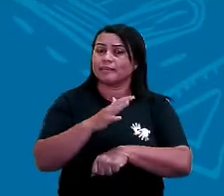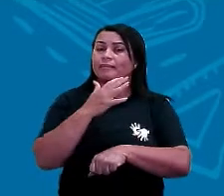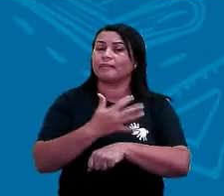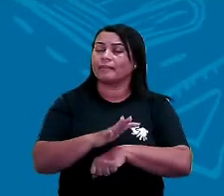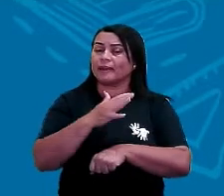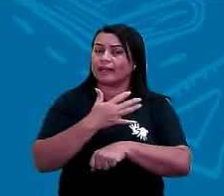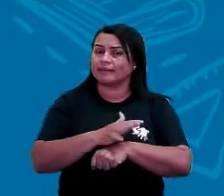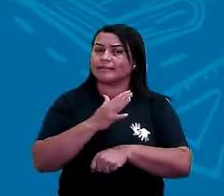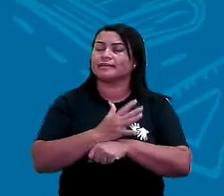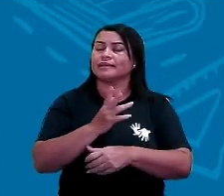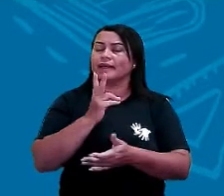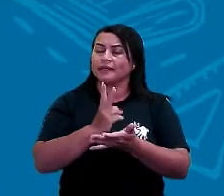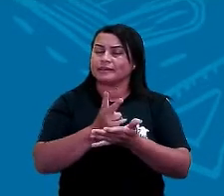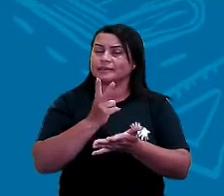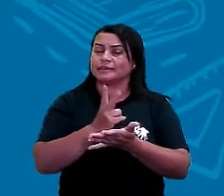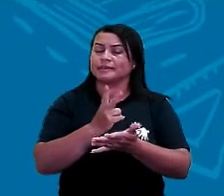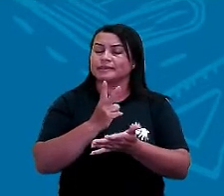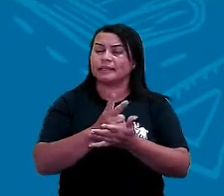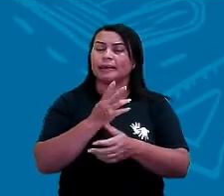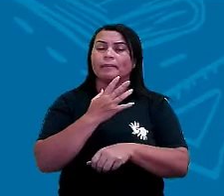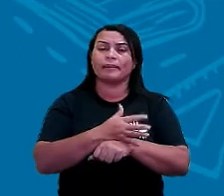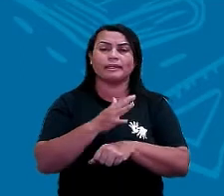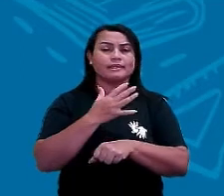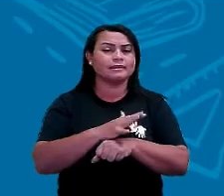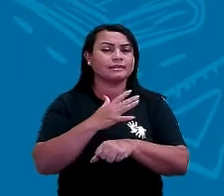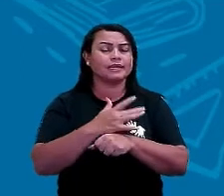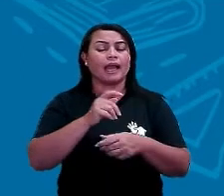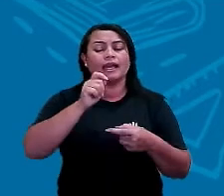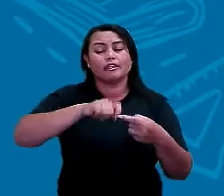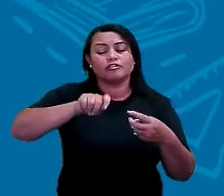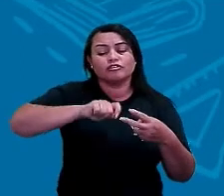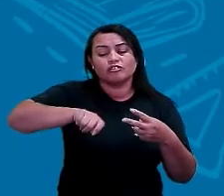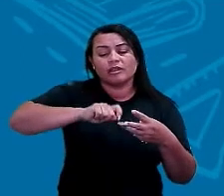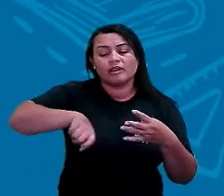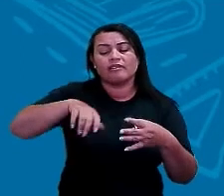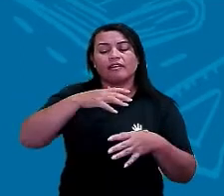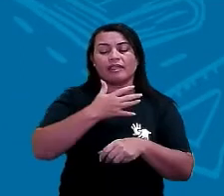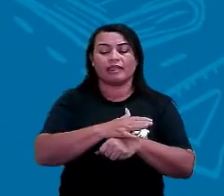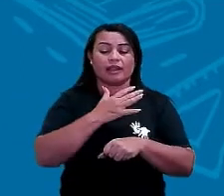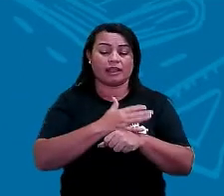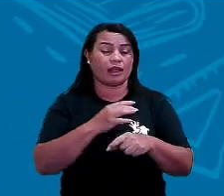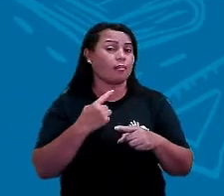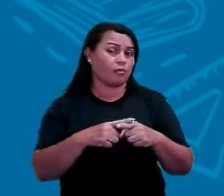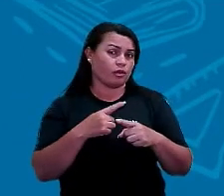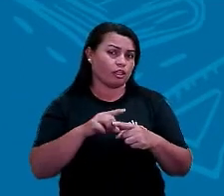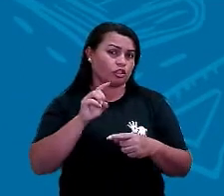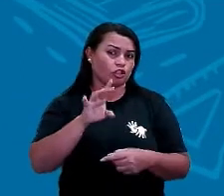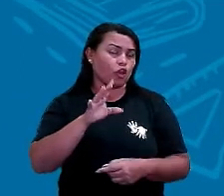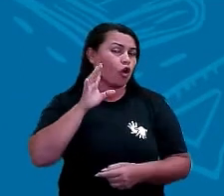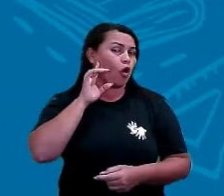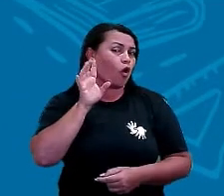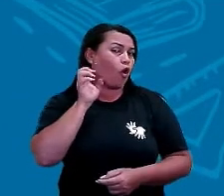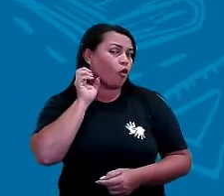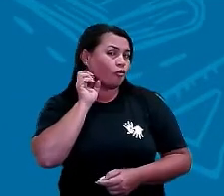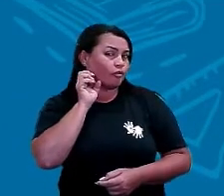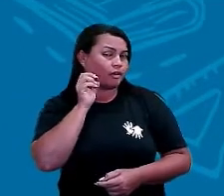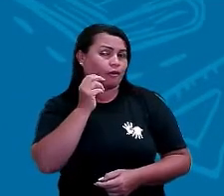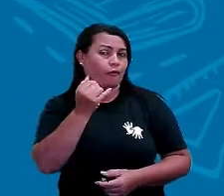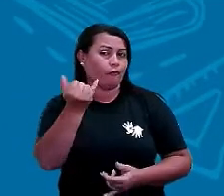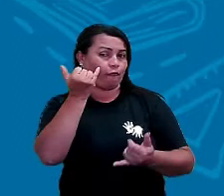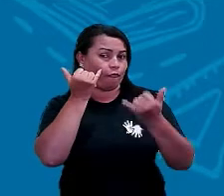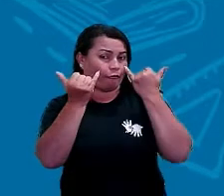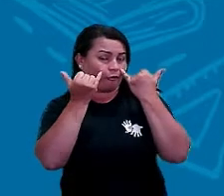requer treino. Vocês precisam praticar, precisam escrever, treinar, porque só ouvir é diferente